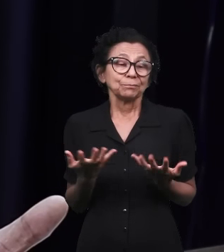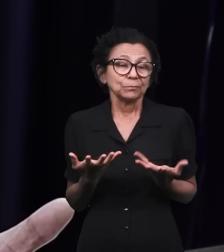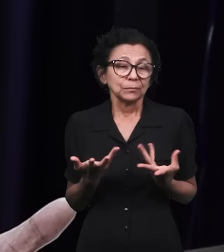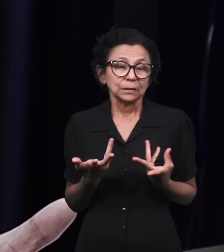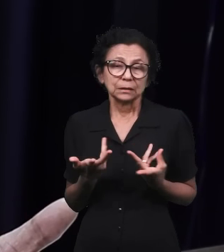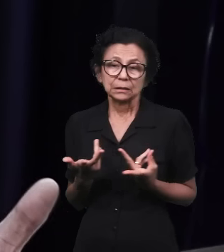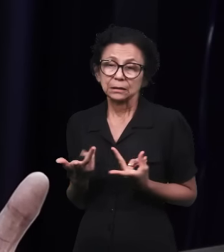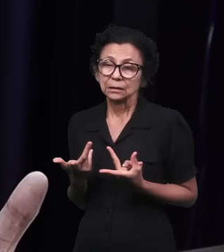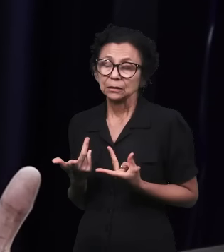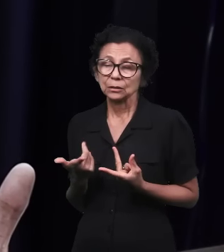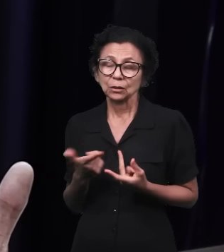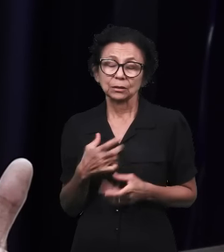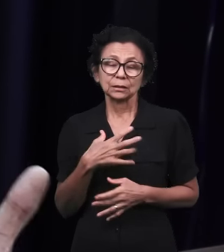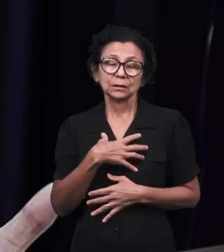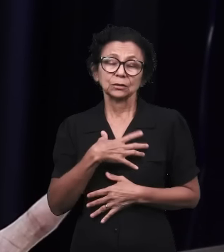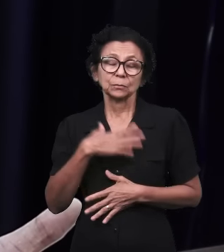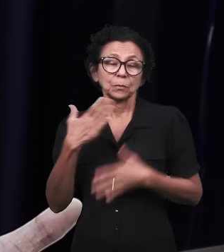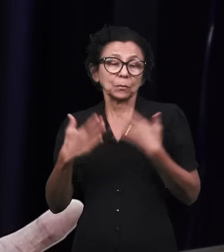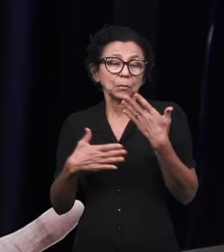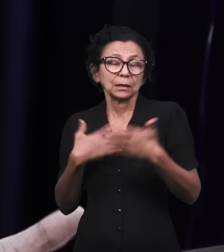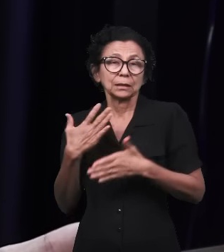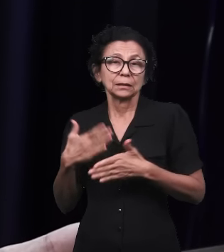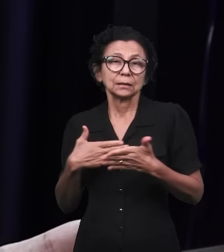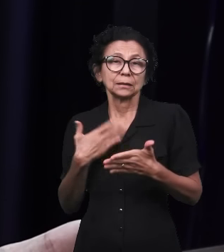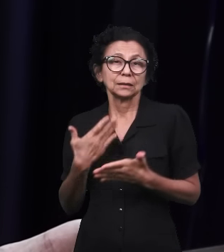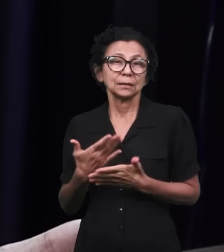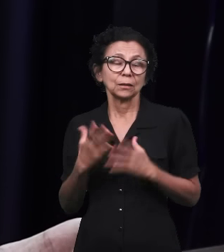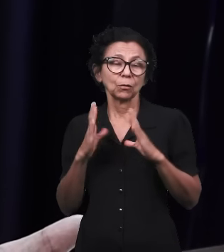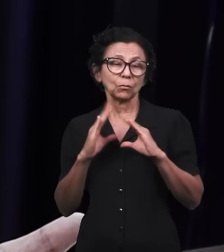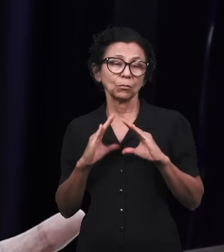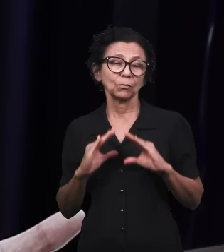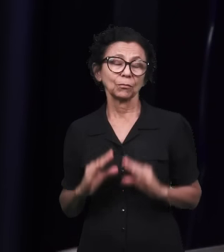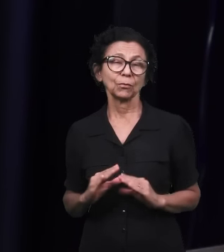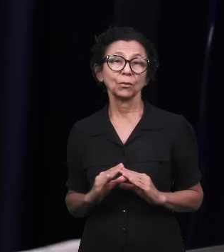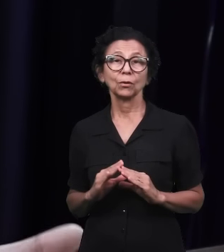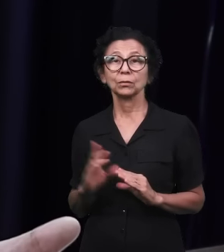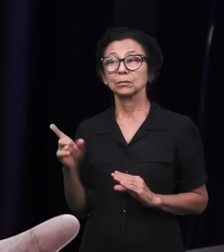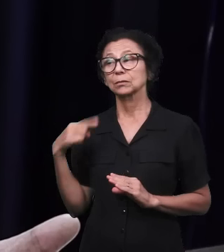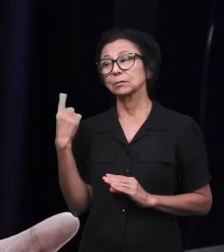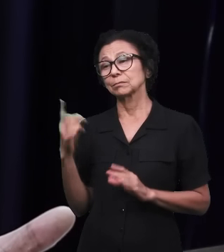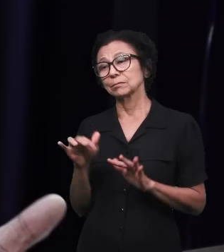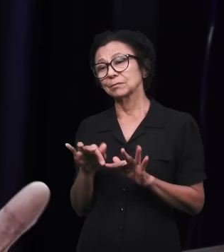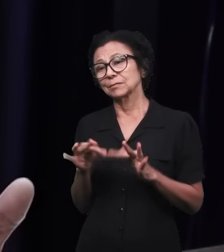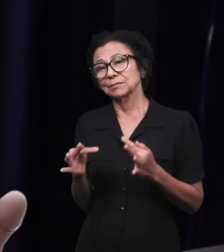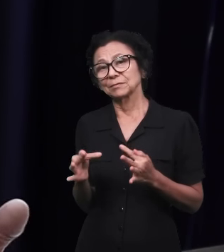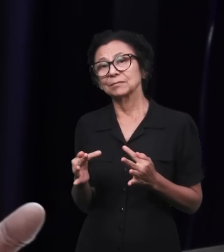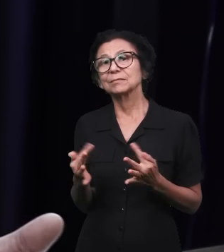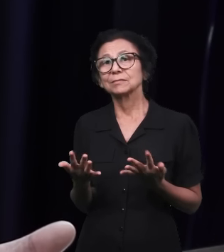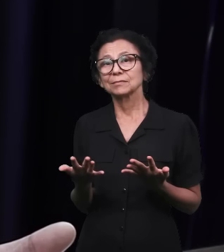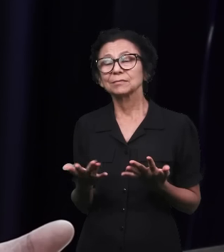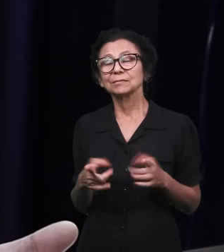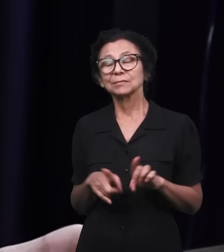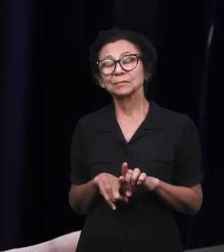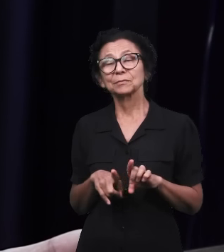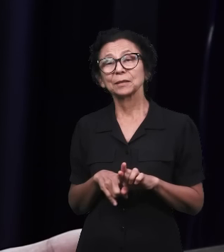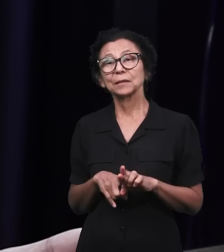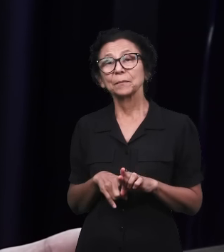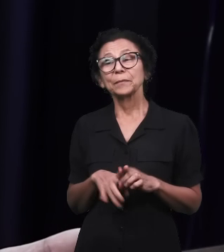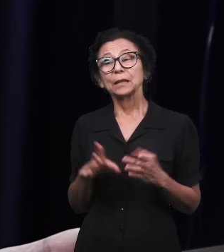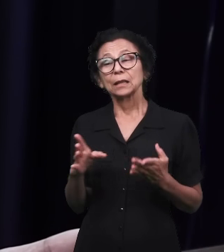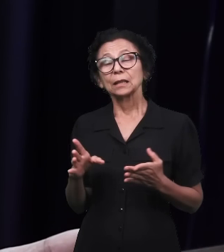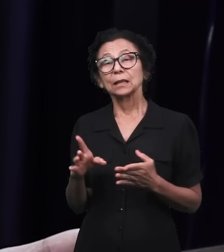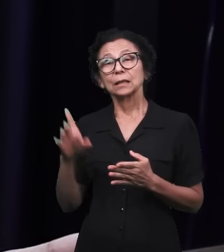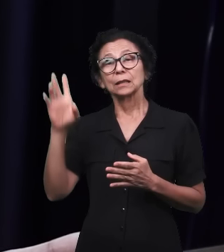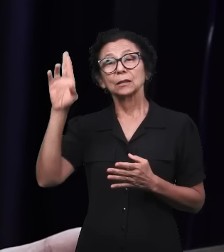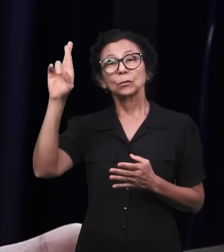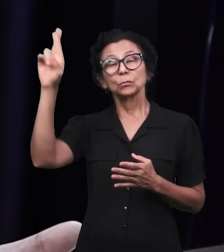uma alegria, porque nós somos pequenos também. E o Senhor nos vê. O Senhor tem na vida do